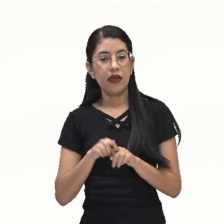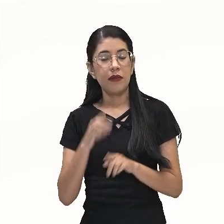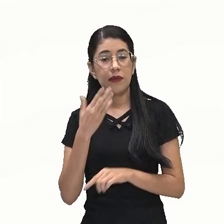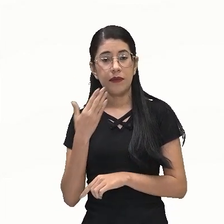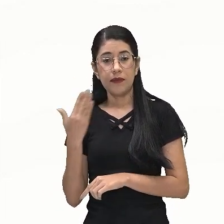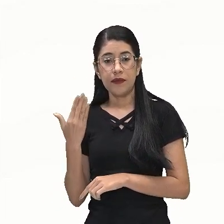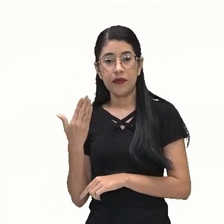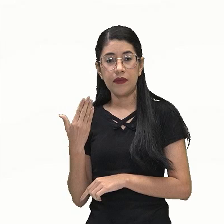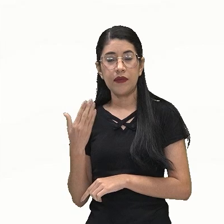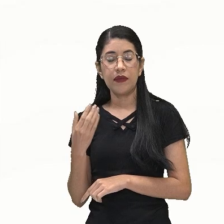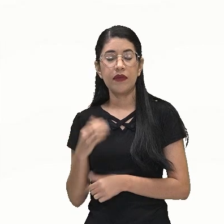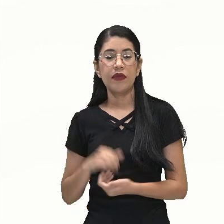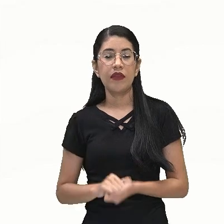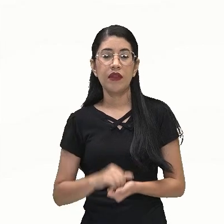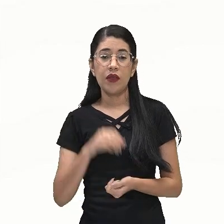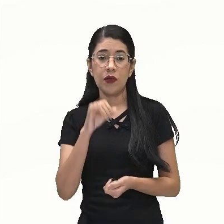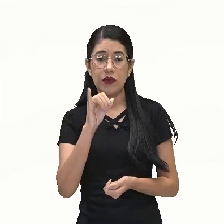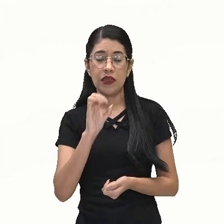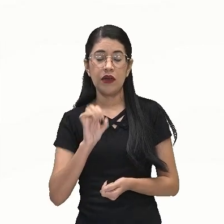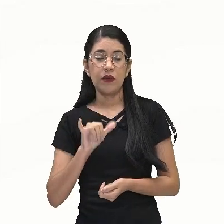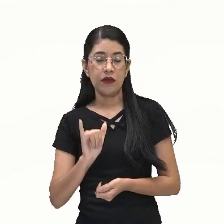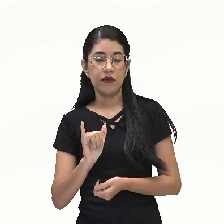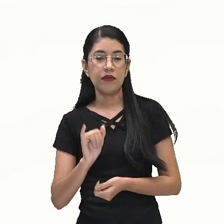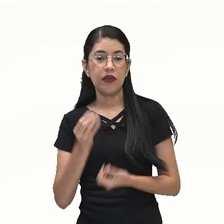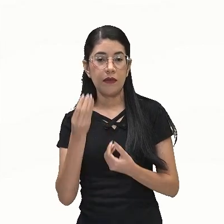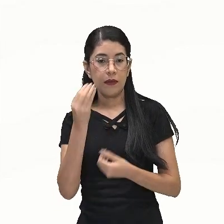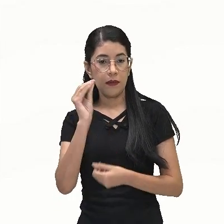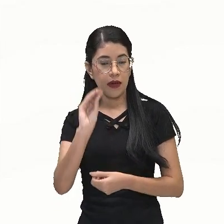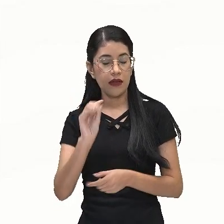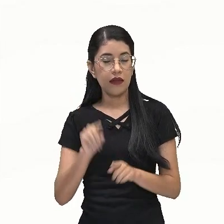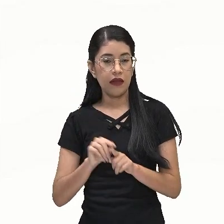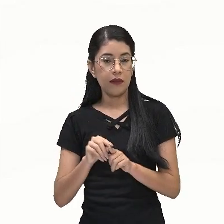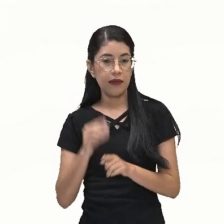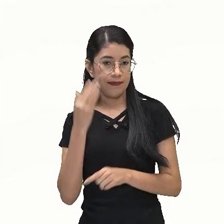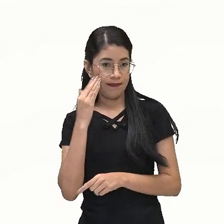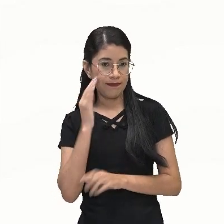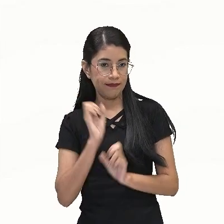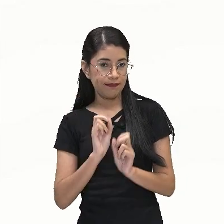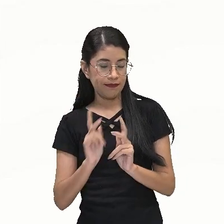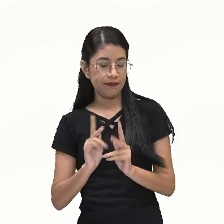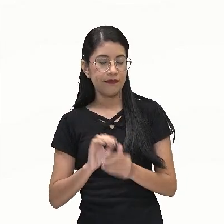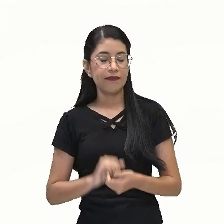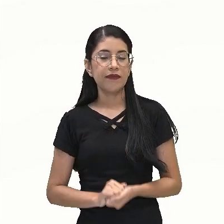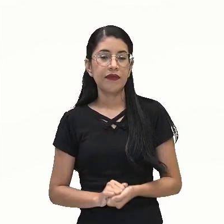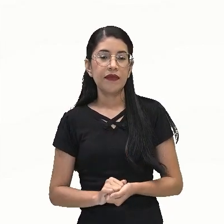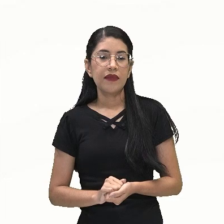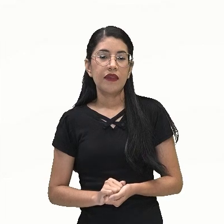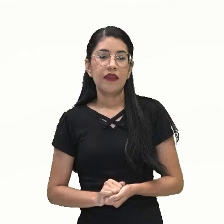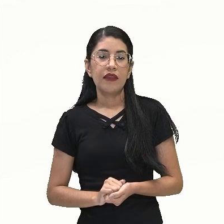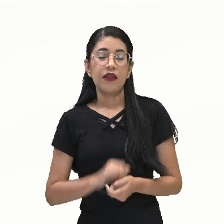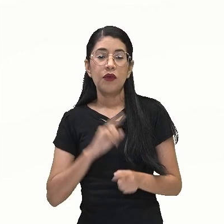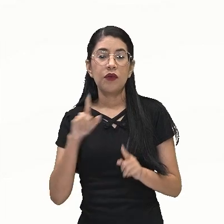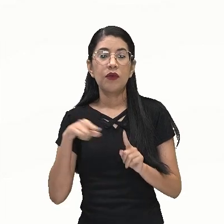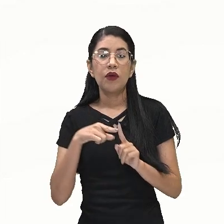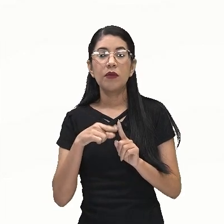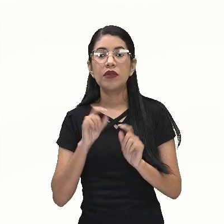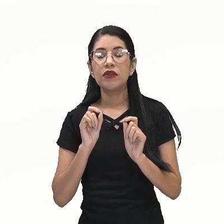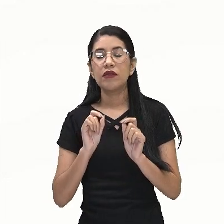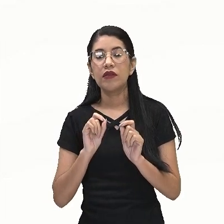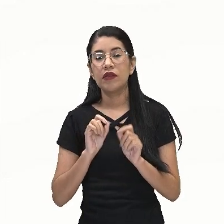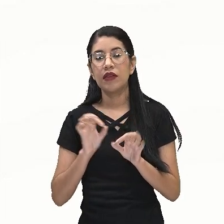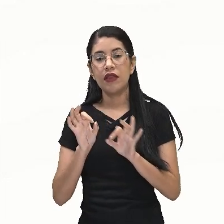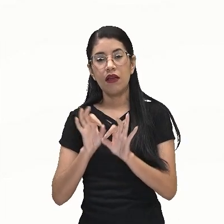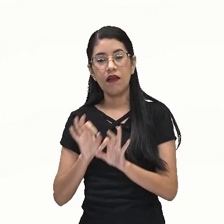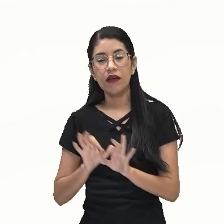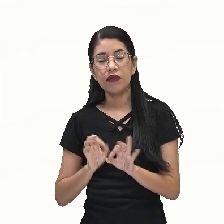0y. O 0y vai estar ali. Entendido? Tá? Então, o objetivo do meu escalonamento é